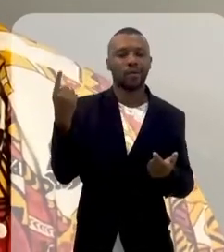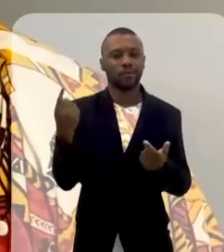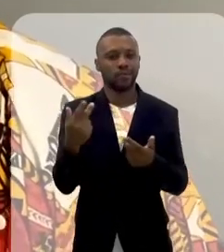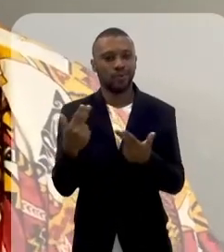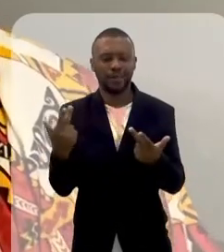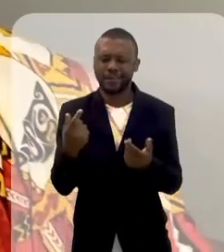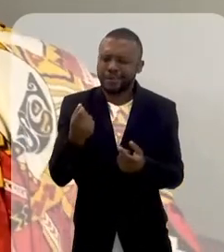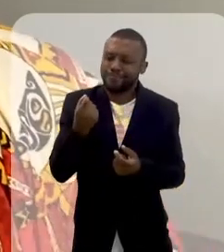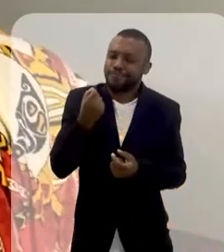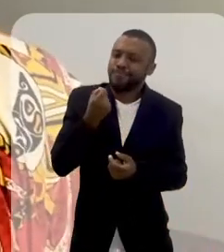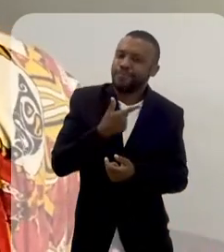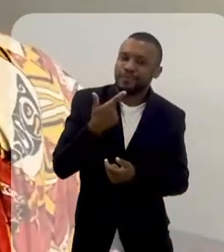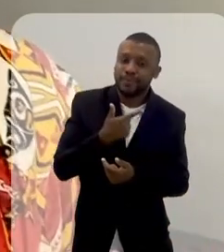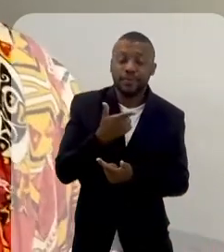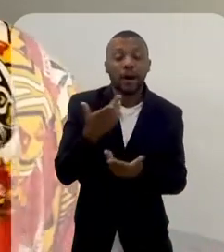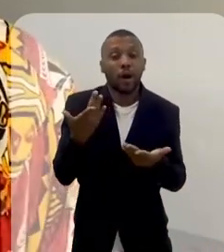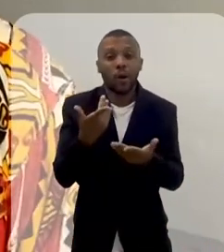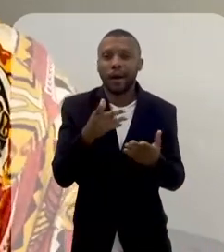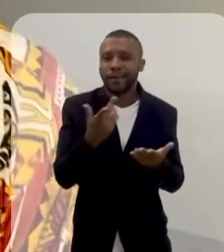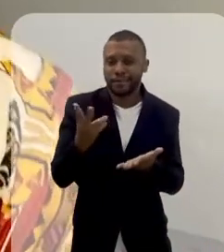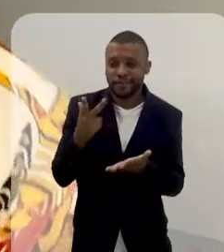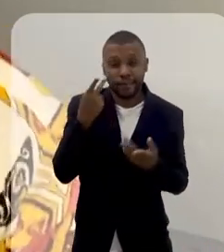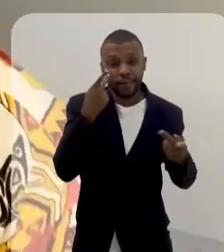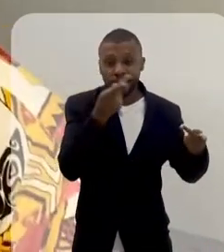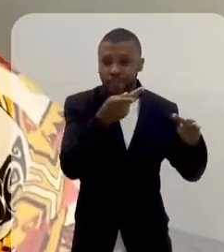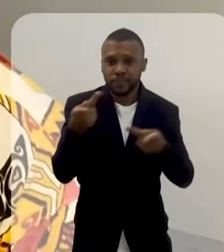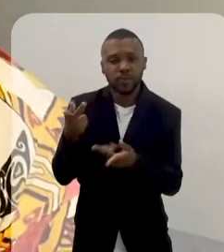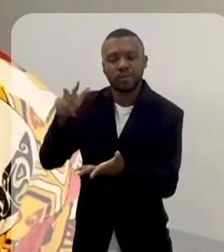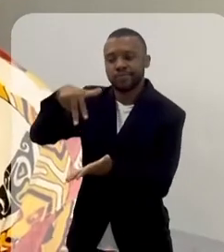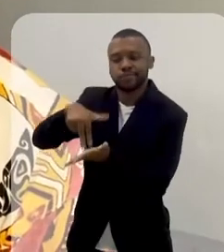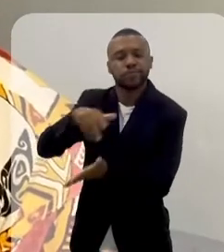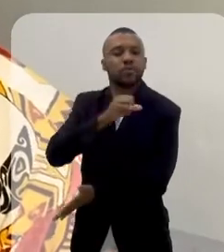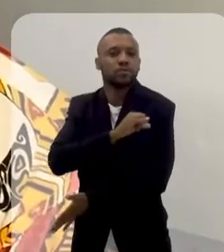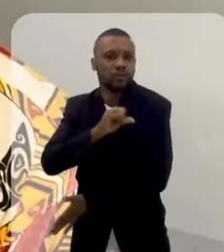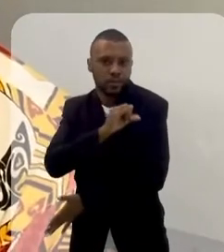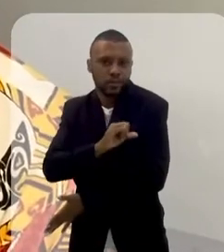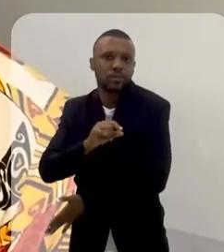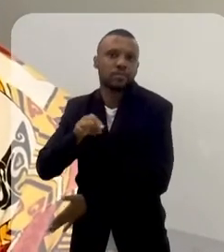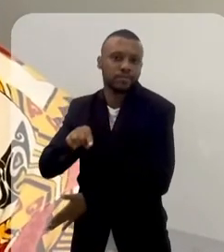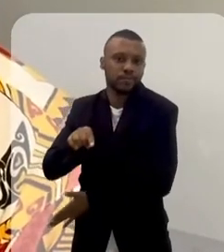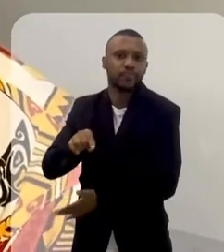mais ou menos do meu tamanho e tal, e é muito engraçado. Agora ele esteve no Rio de Janeiro.